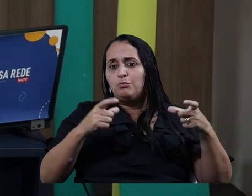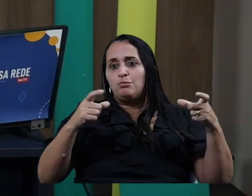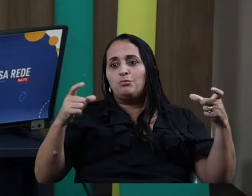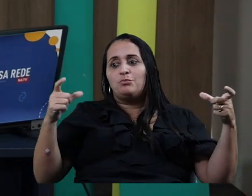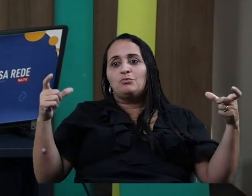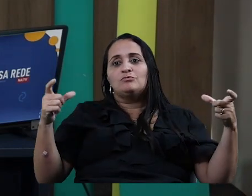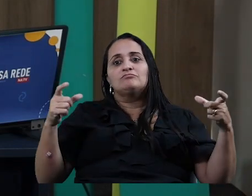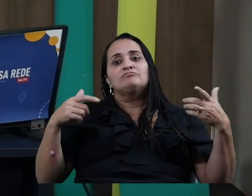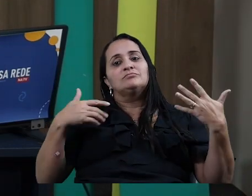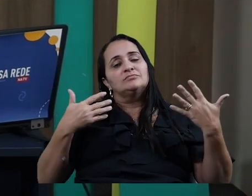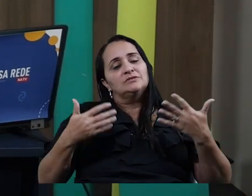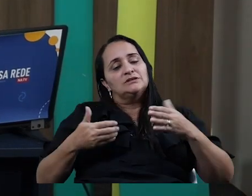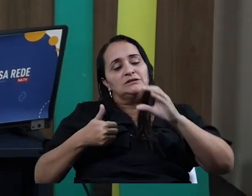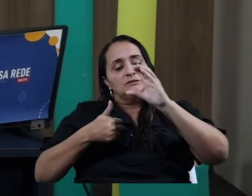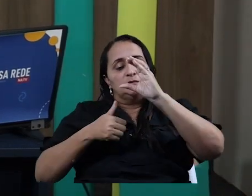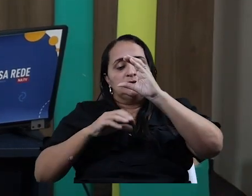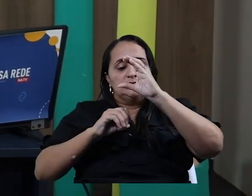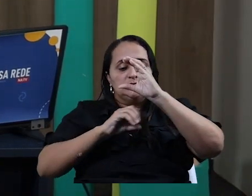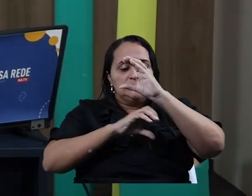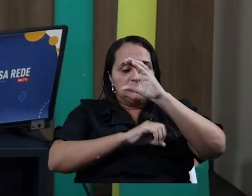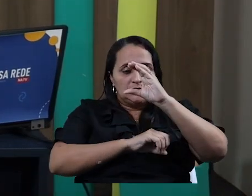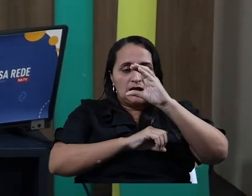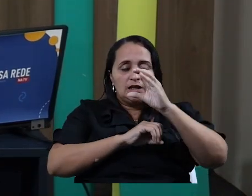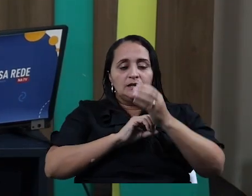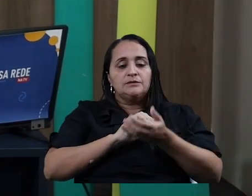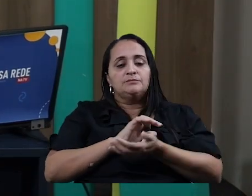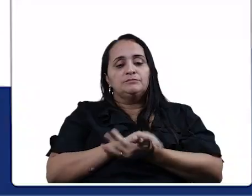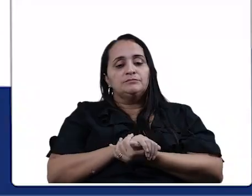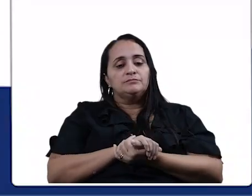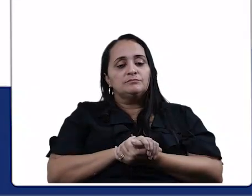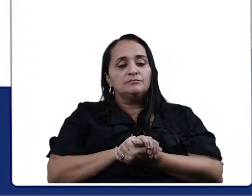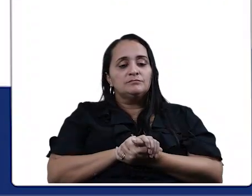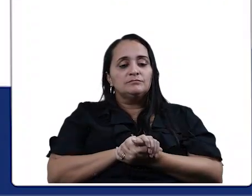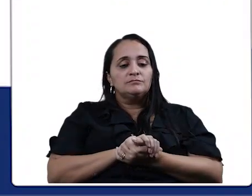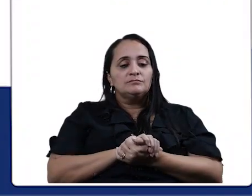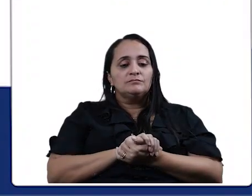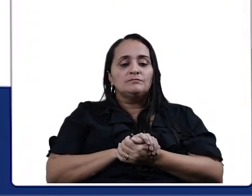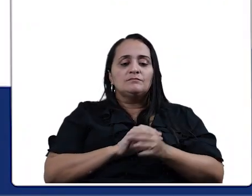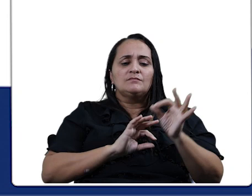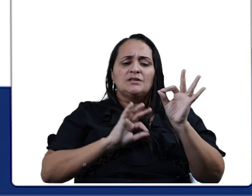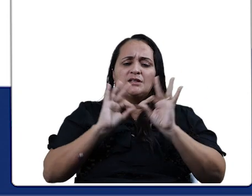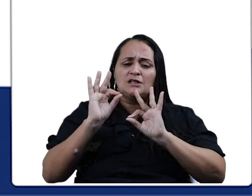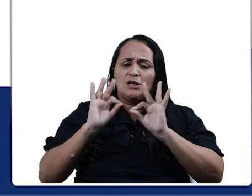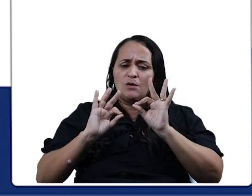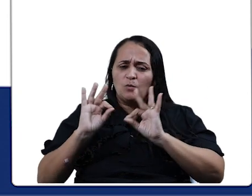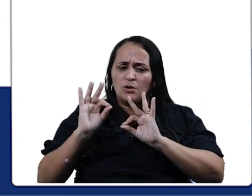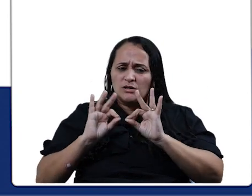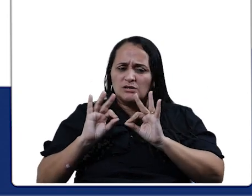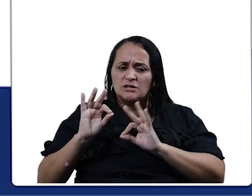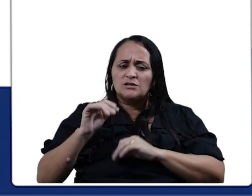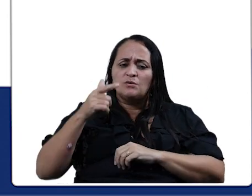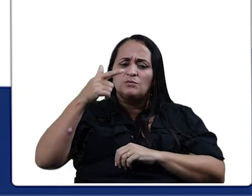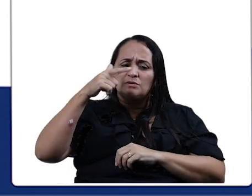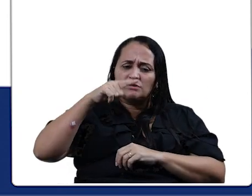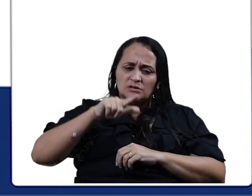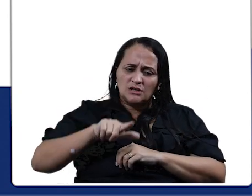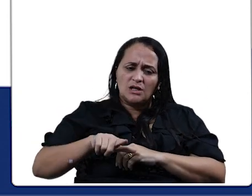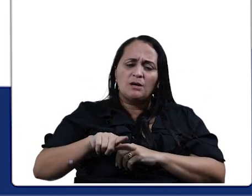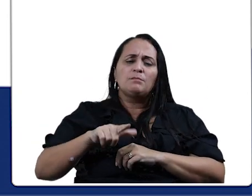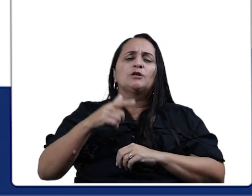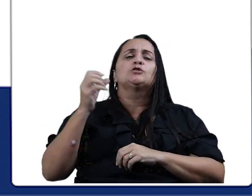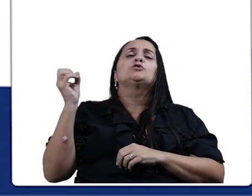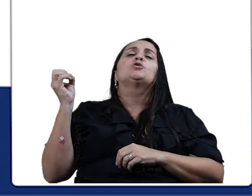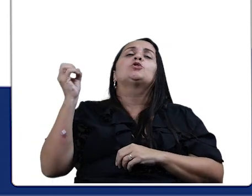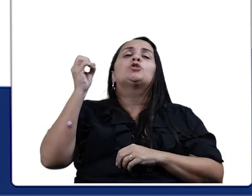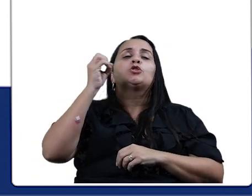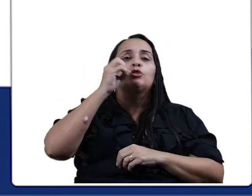agrupar de 100 em 100, tá bom? E a organização, ela se repete para